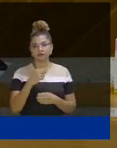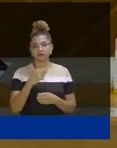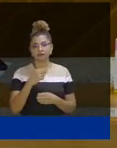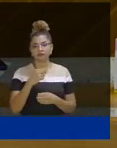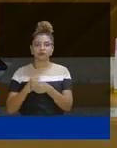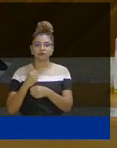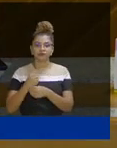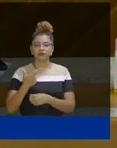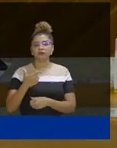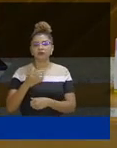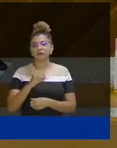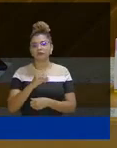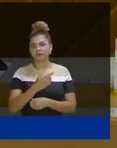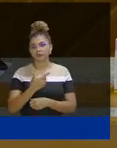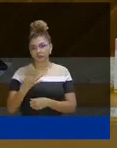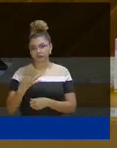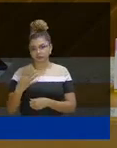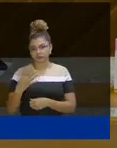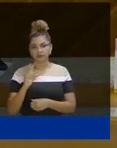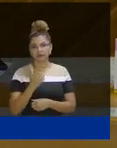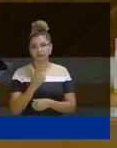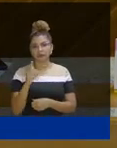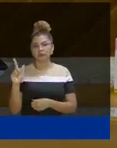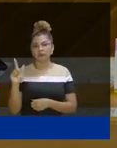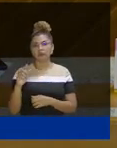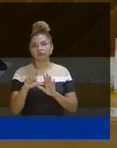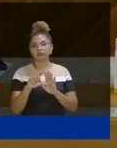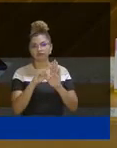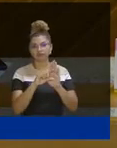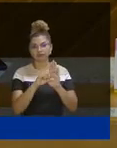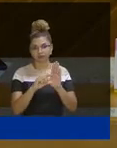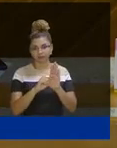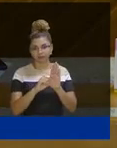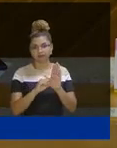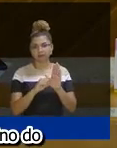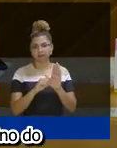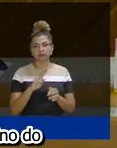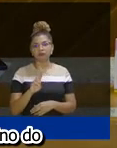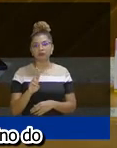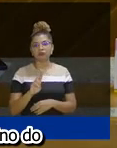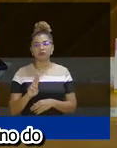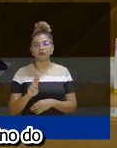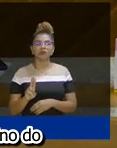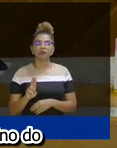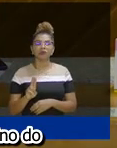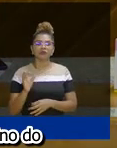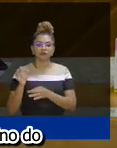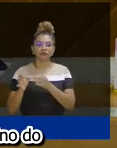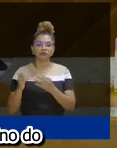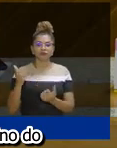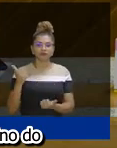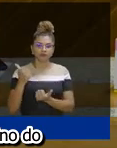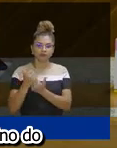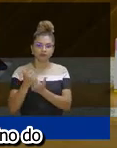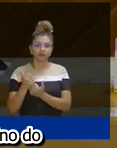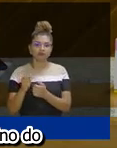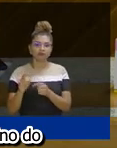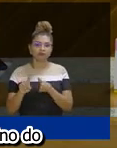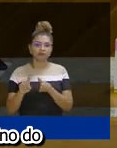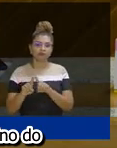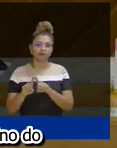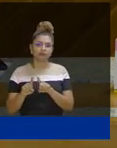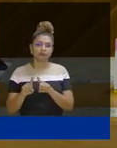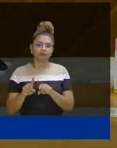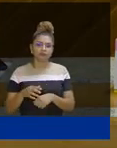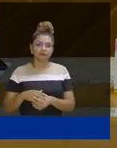TSE. A outra lista tríplice de juiz substituto também, a vaga aberta